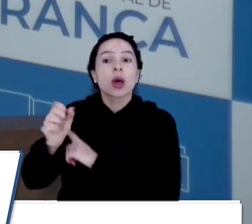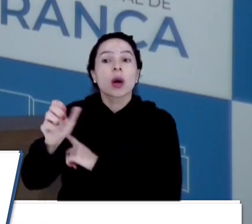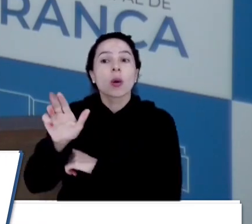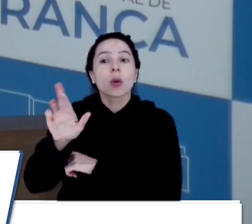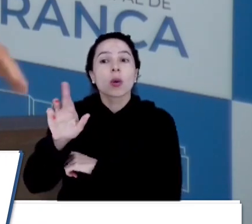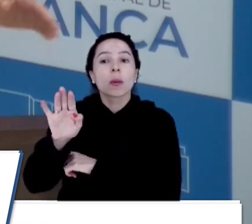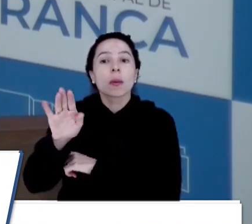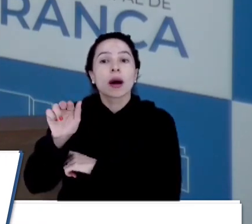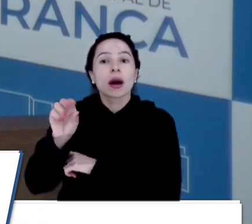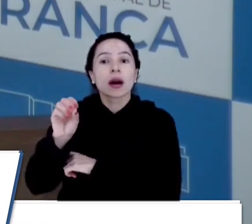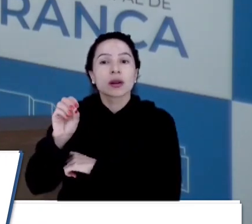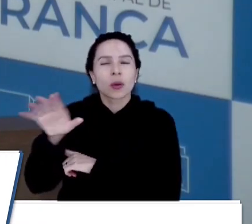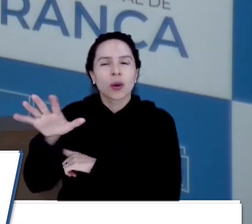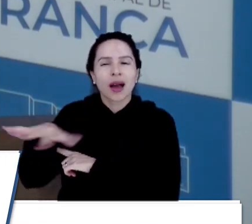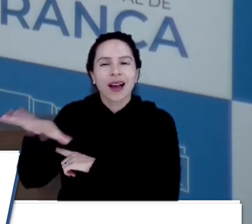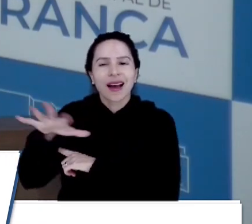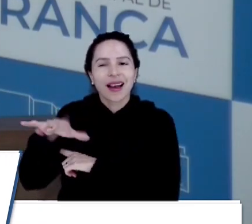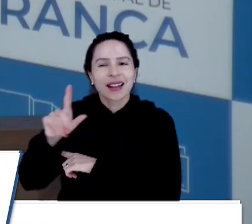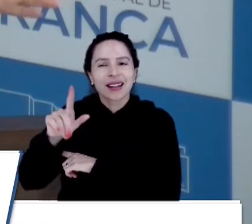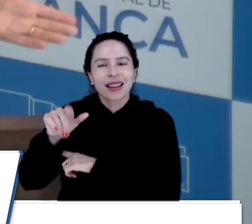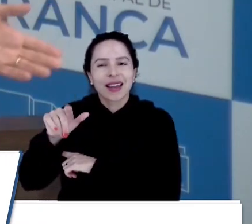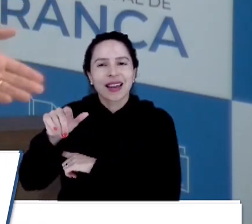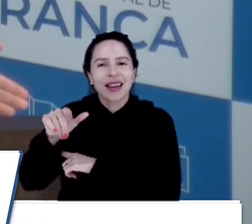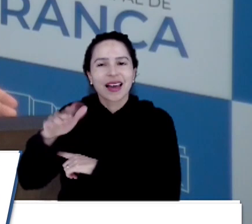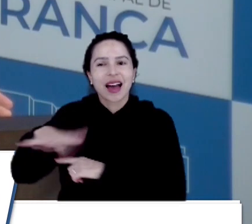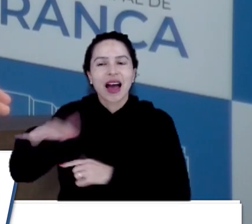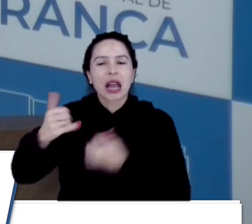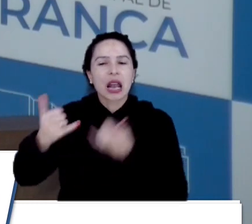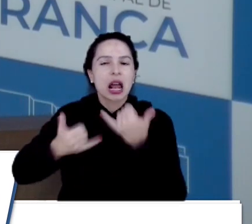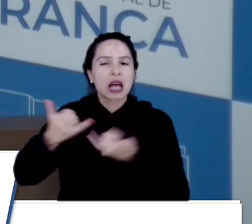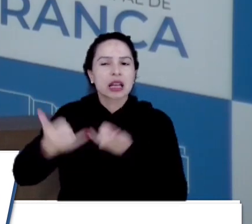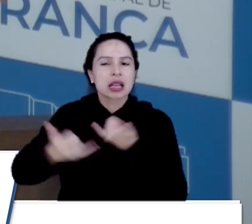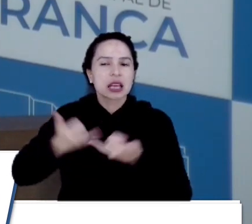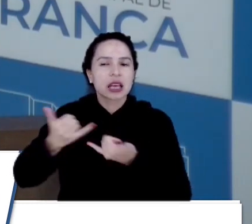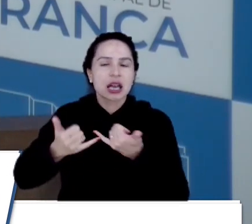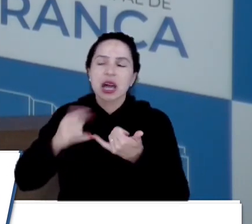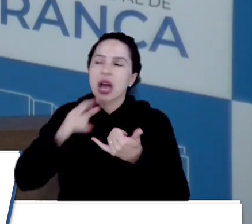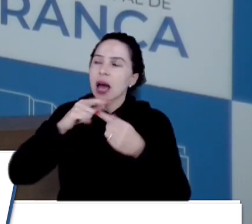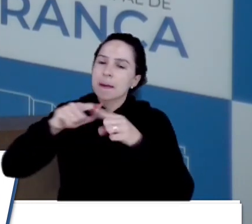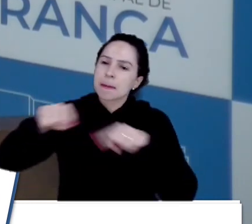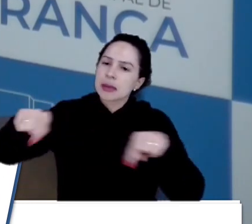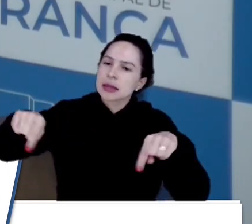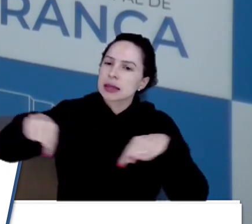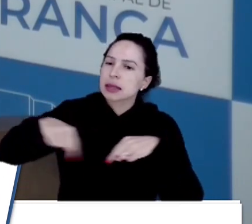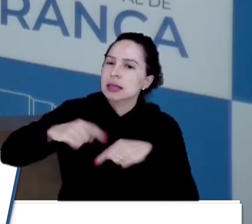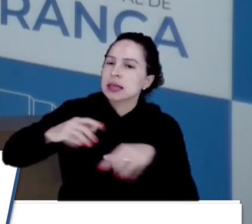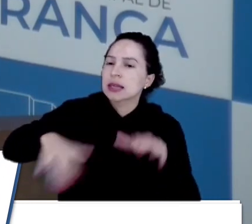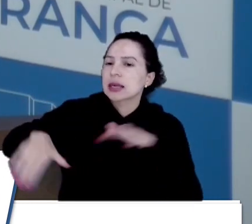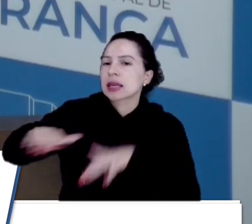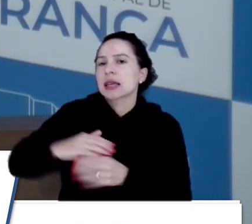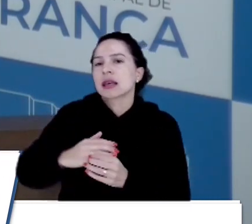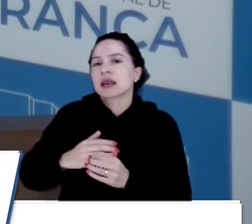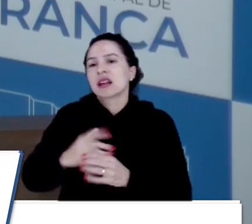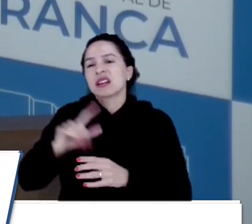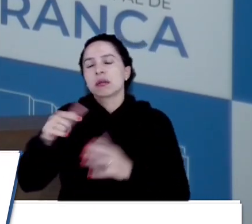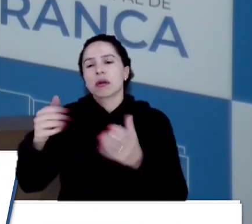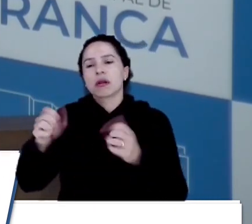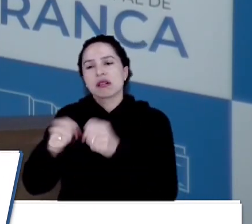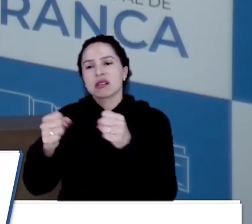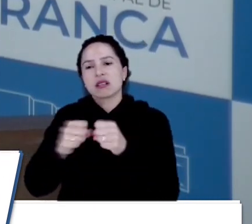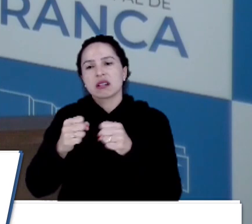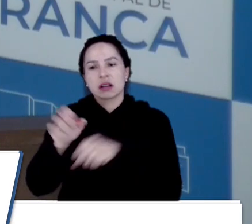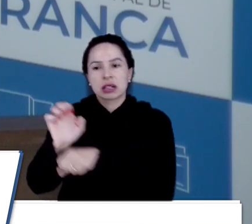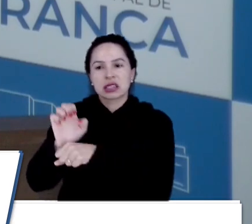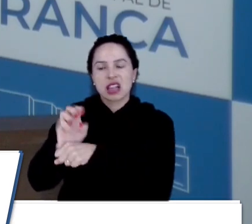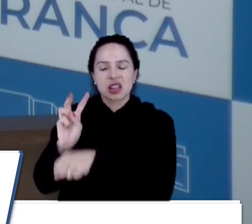né? Ali era uma área de lazer, tinha piscina, depois isso foi degradando, era do Estado, o Estado